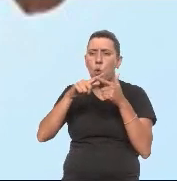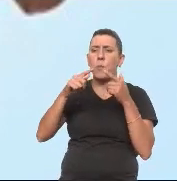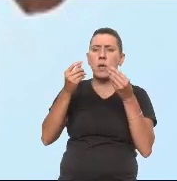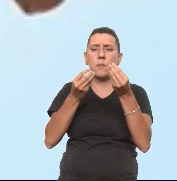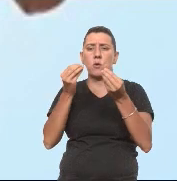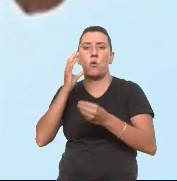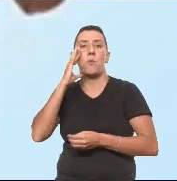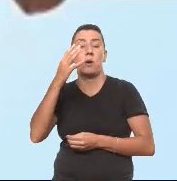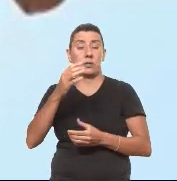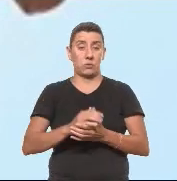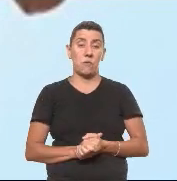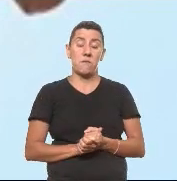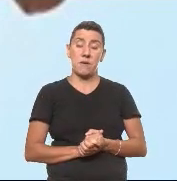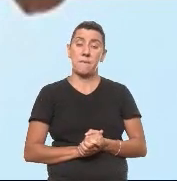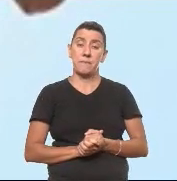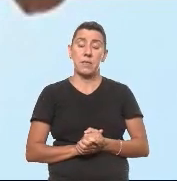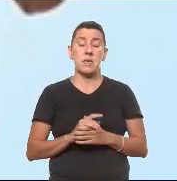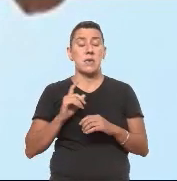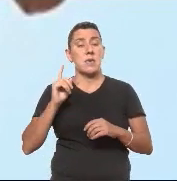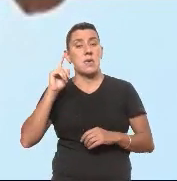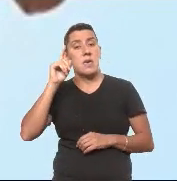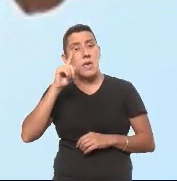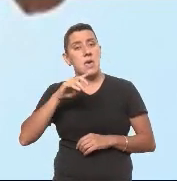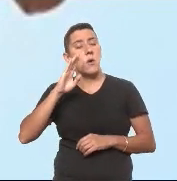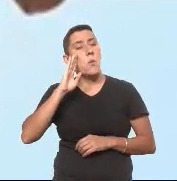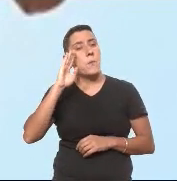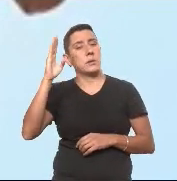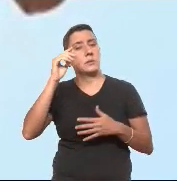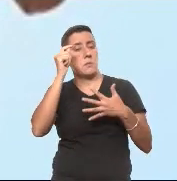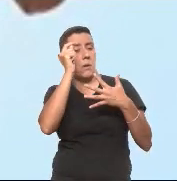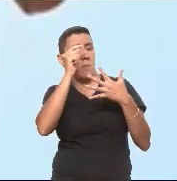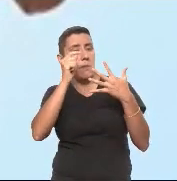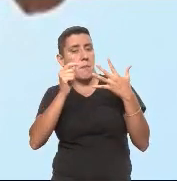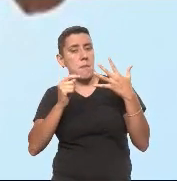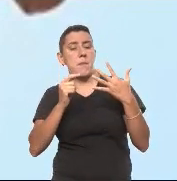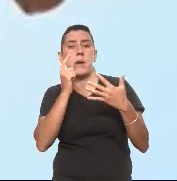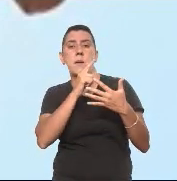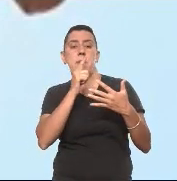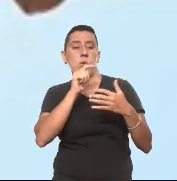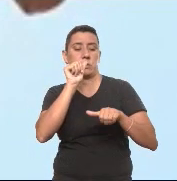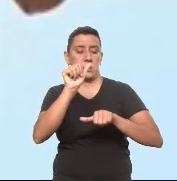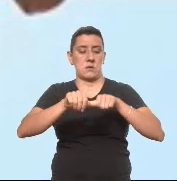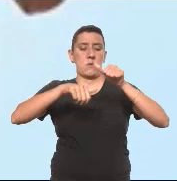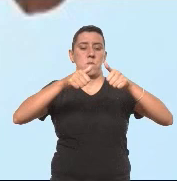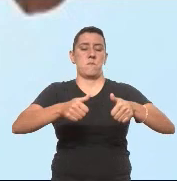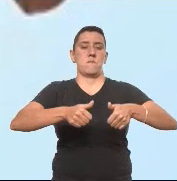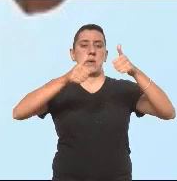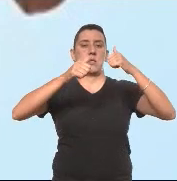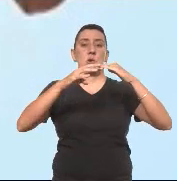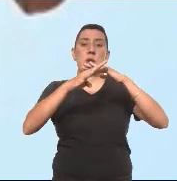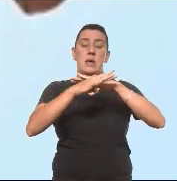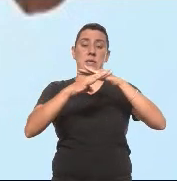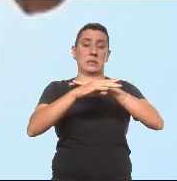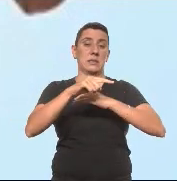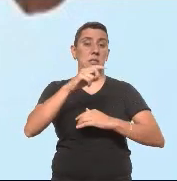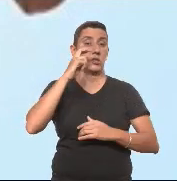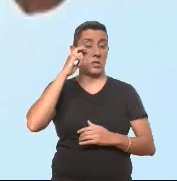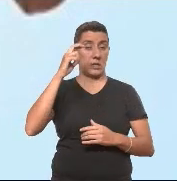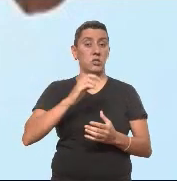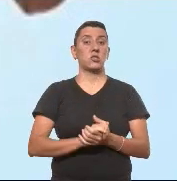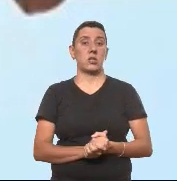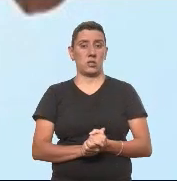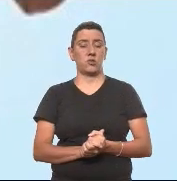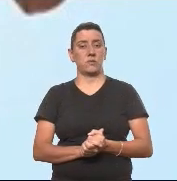Então essa é a visão e os motores que vão propiciar sua transformação nas cidades aqui é